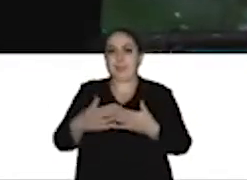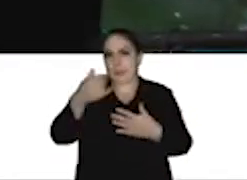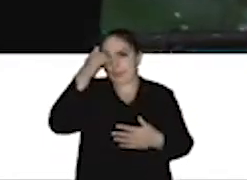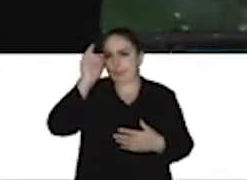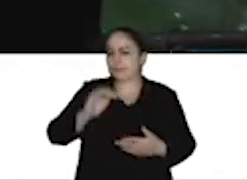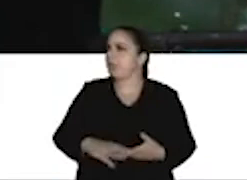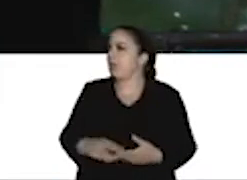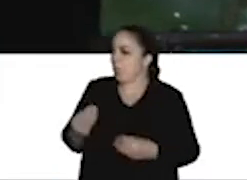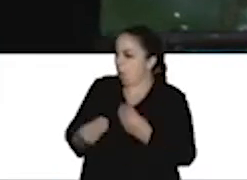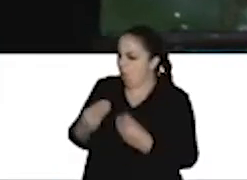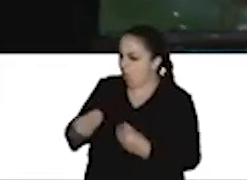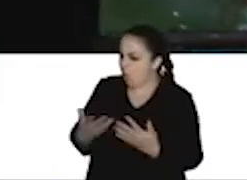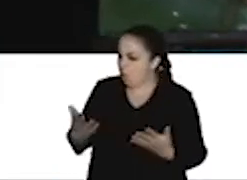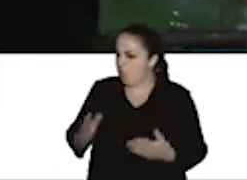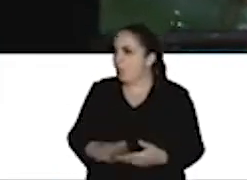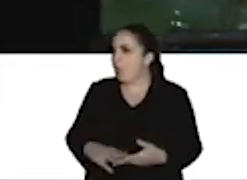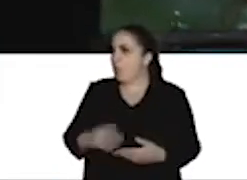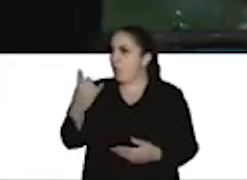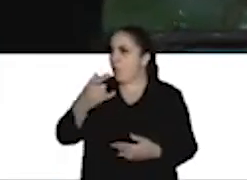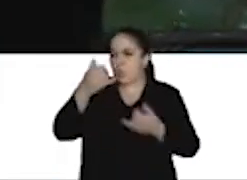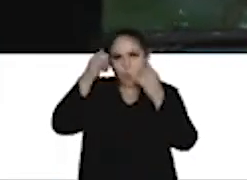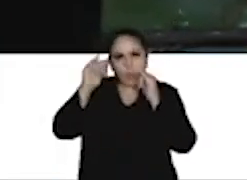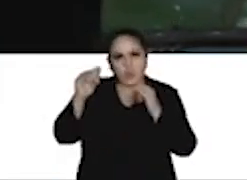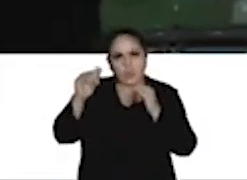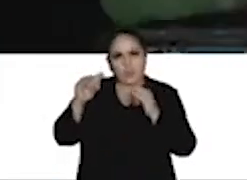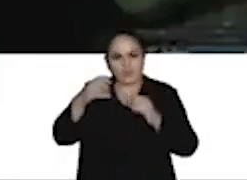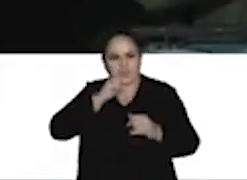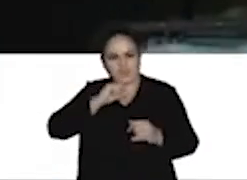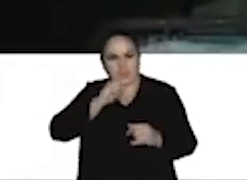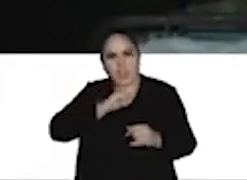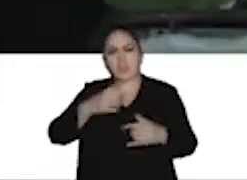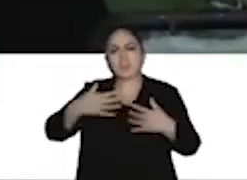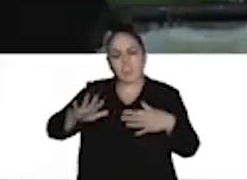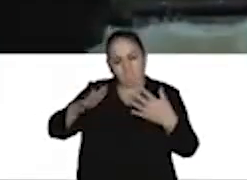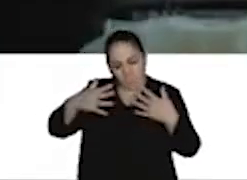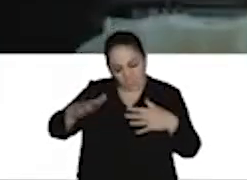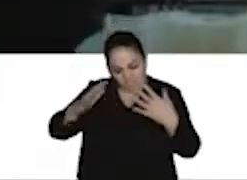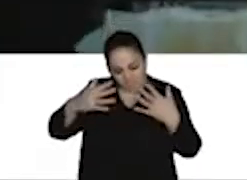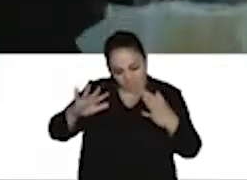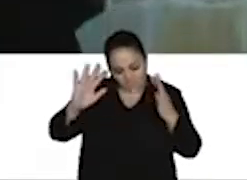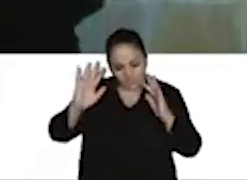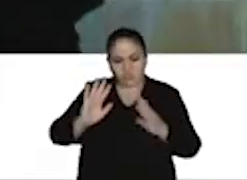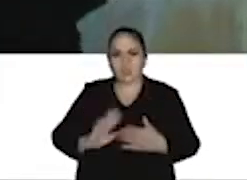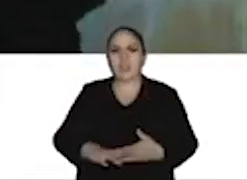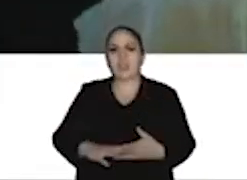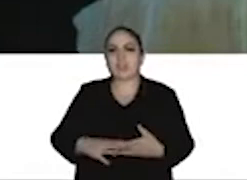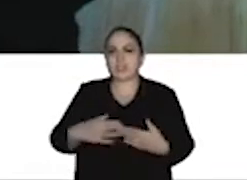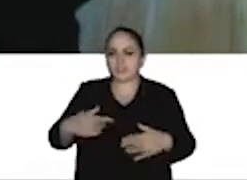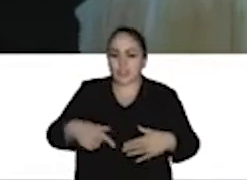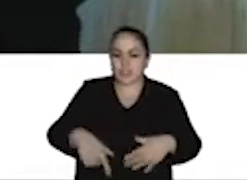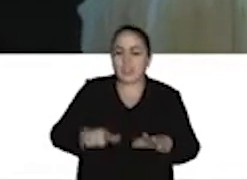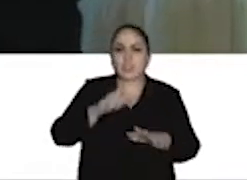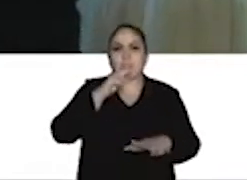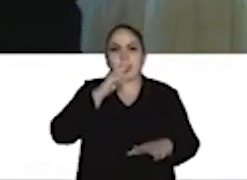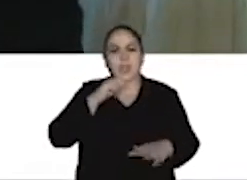mulher? Mas credo, por um bicho de couro velho, deixa o boi ganhar sanga, deixa se atolar numa sanga mesmo. O boi